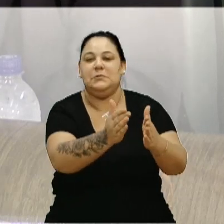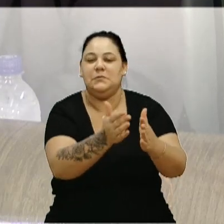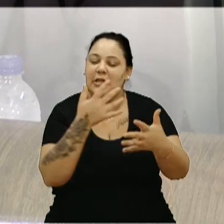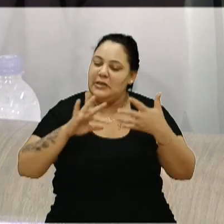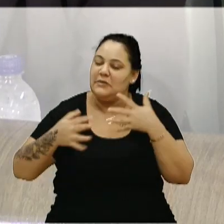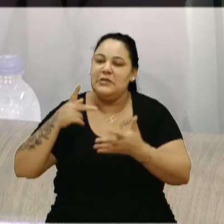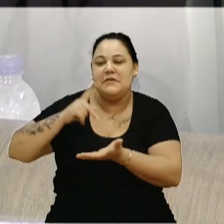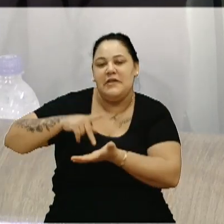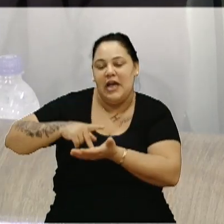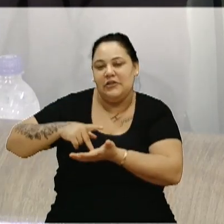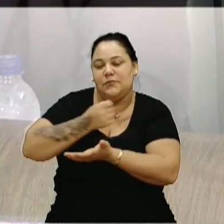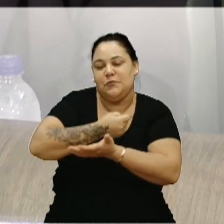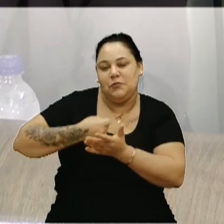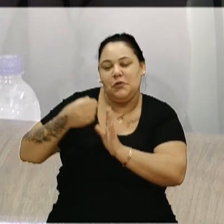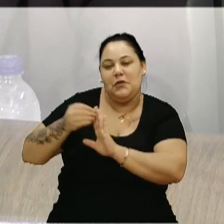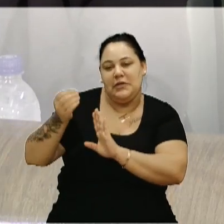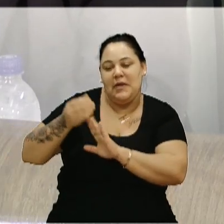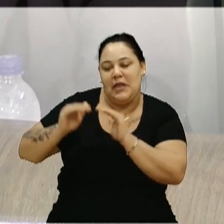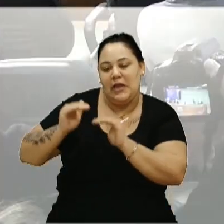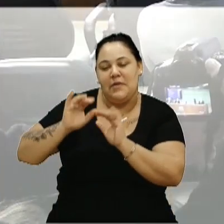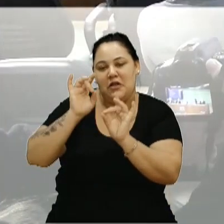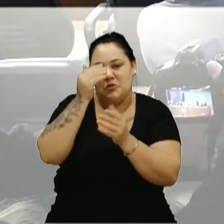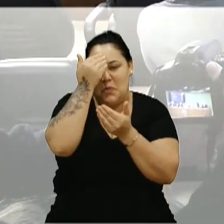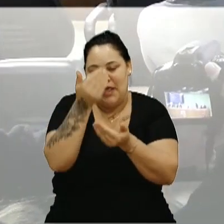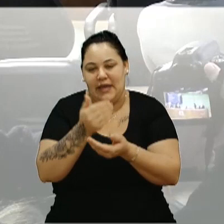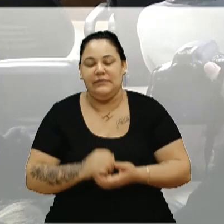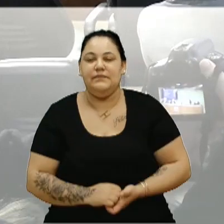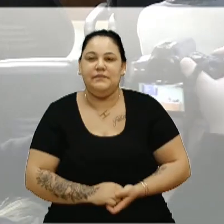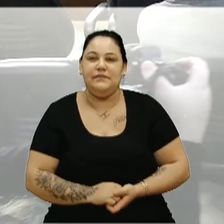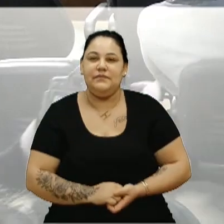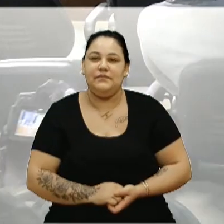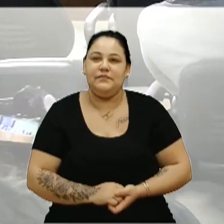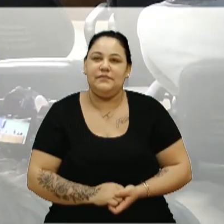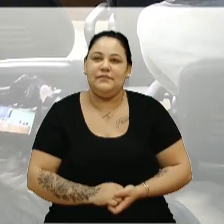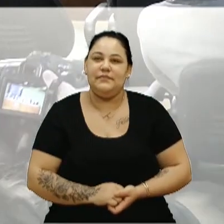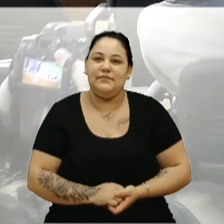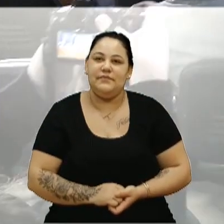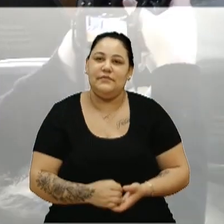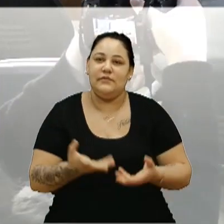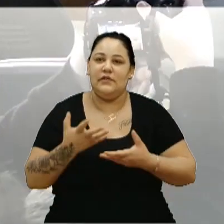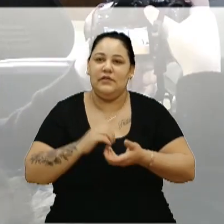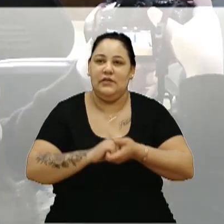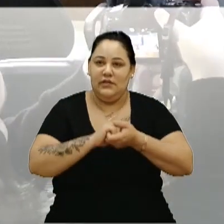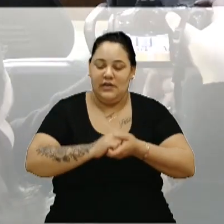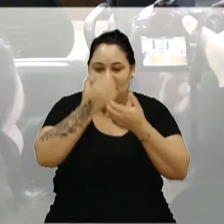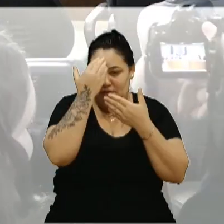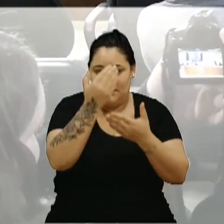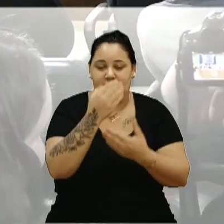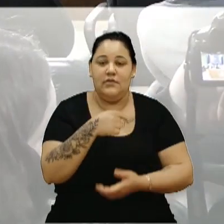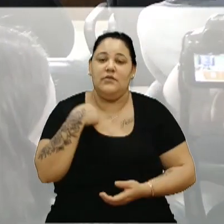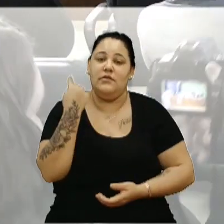do orçamento equilibrado. Era isso, meu muito obrigado. Quero saudar e agradecer a presença do